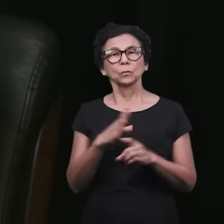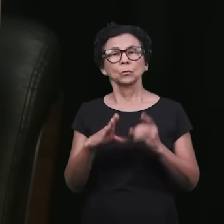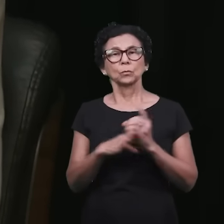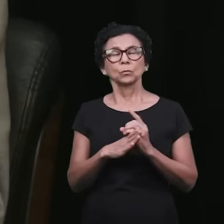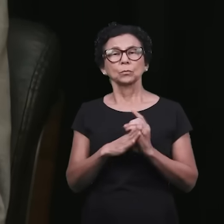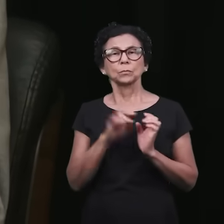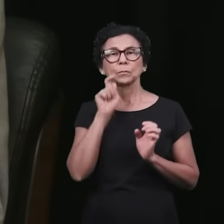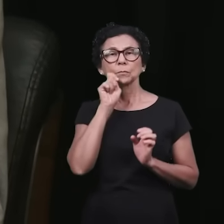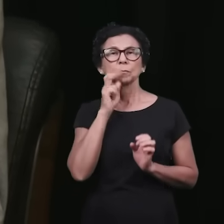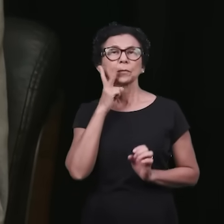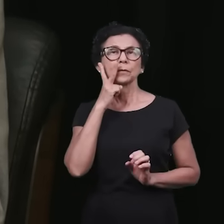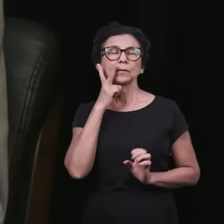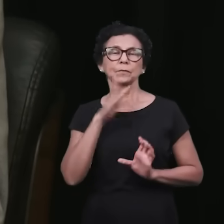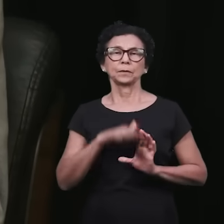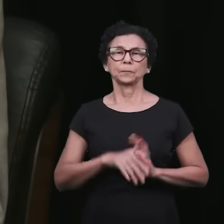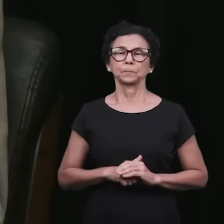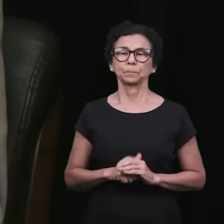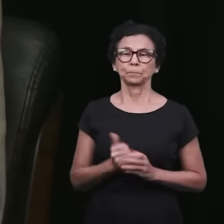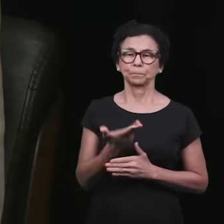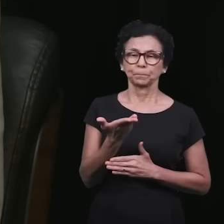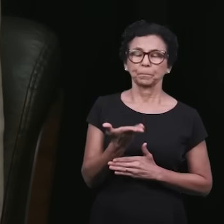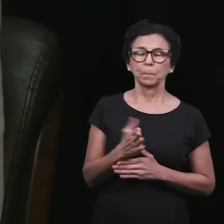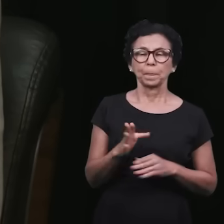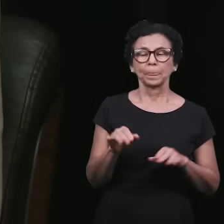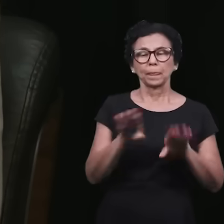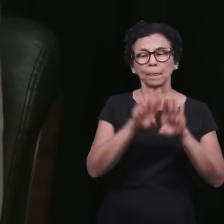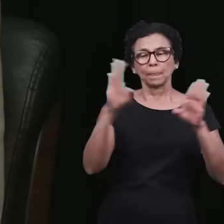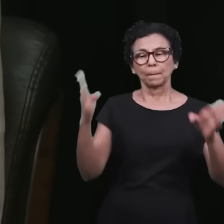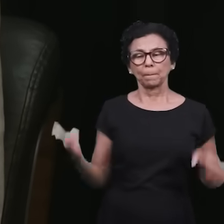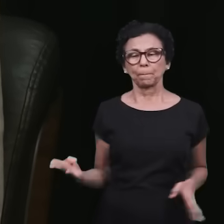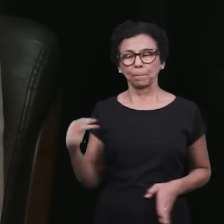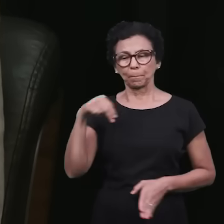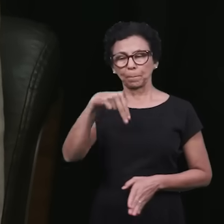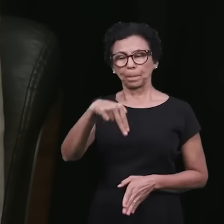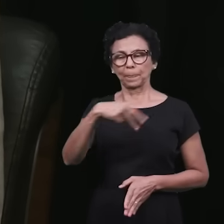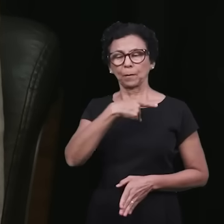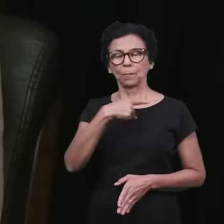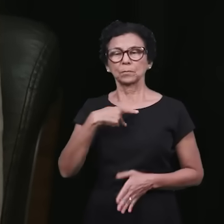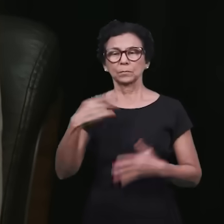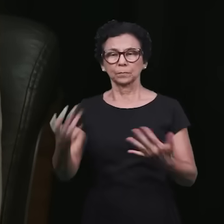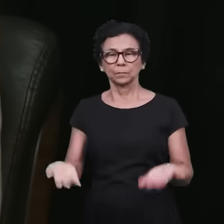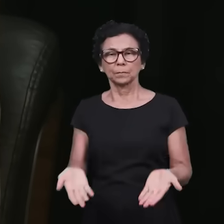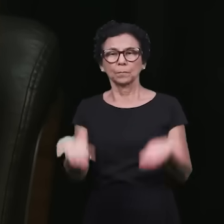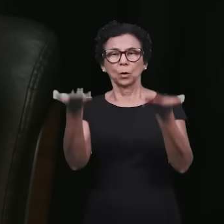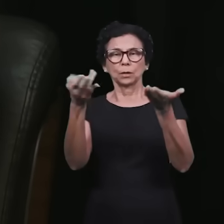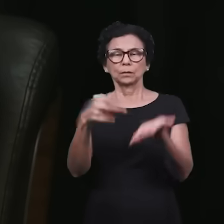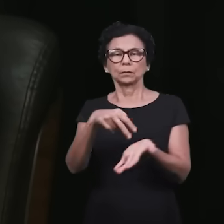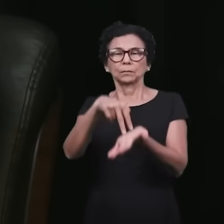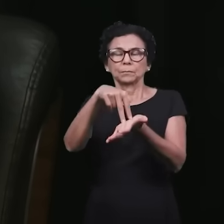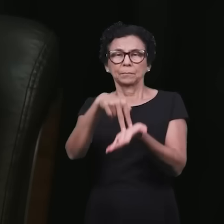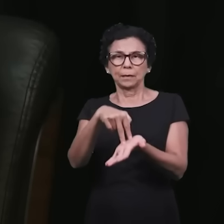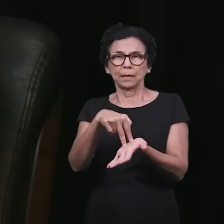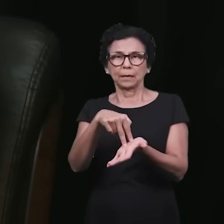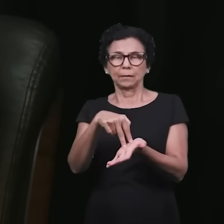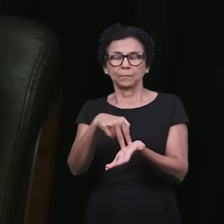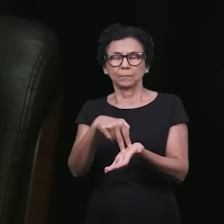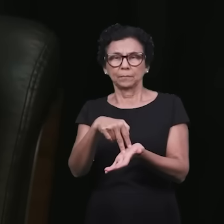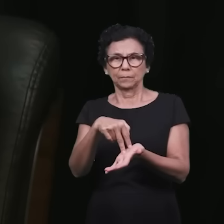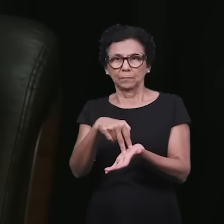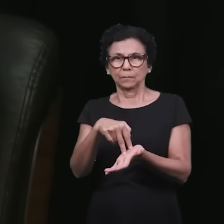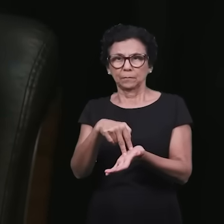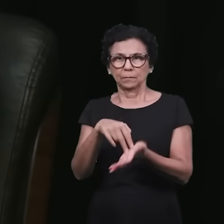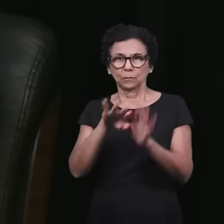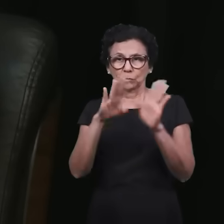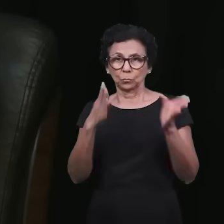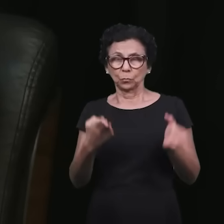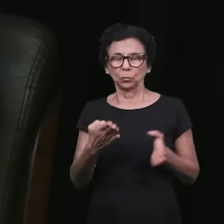estava o pastor lá na frente, ele botou a igreja em pé, e nisso ele teve uma visão, lá do púlpito. Ele